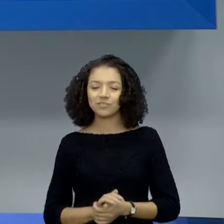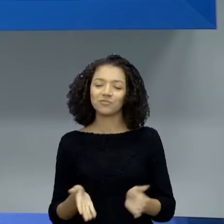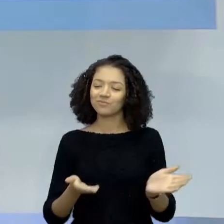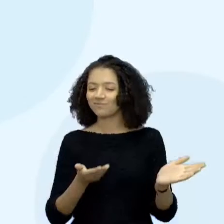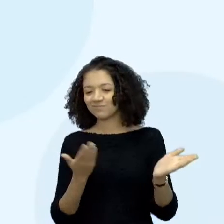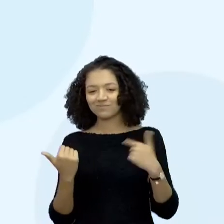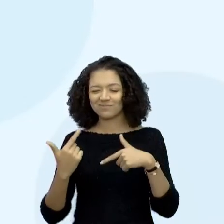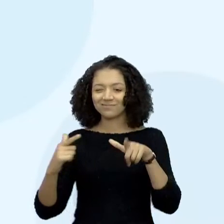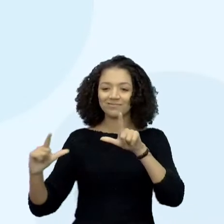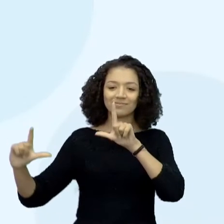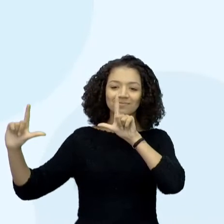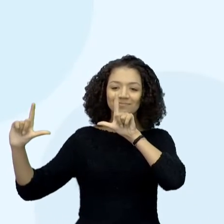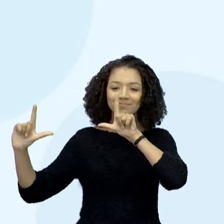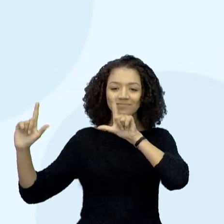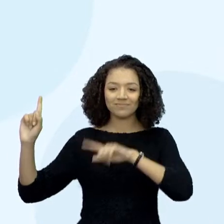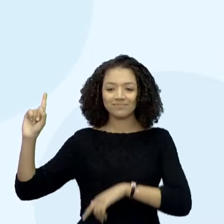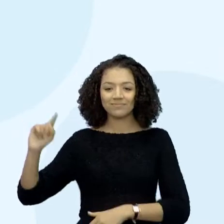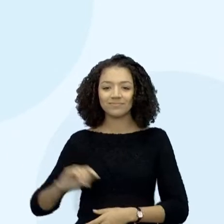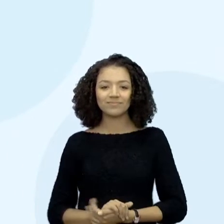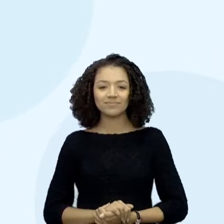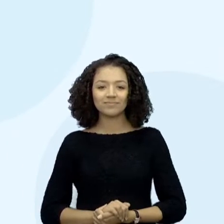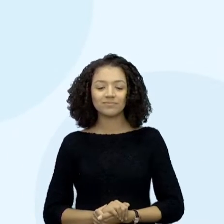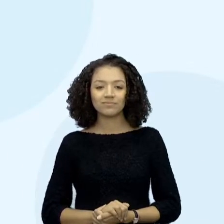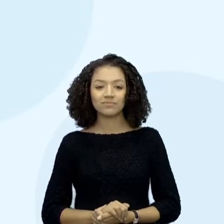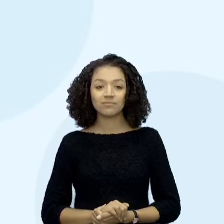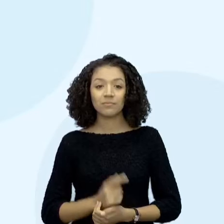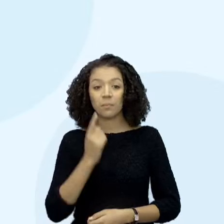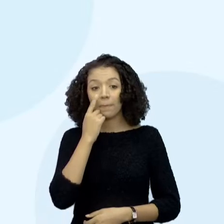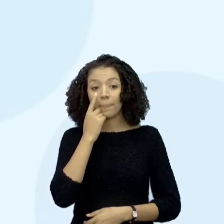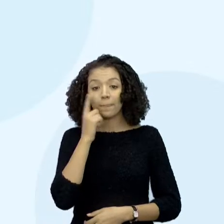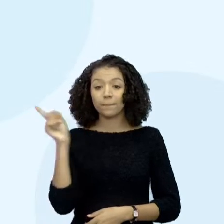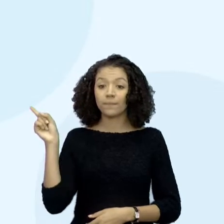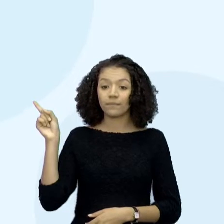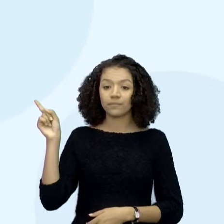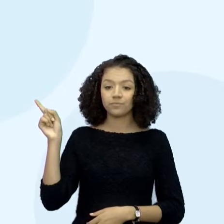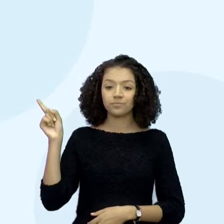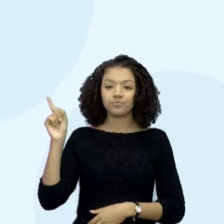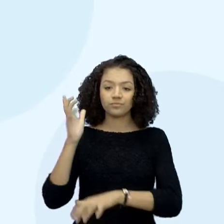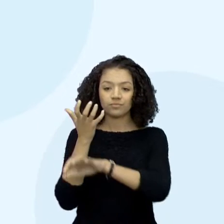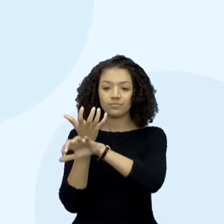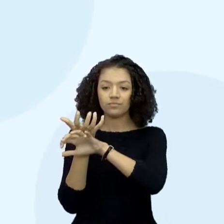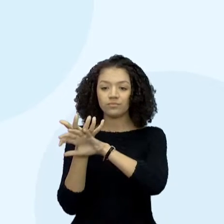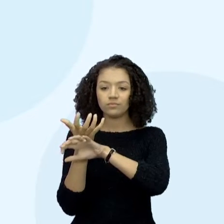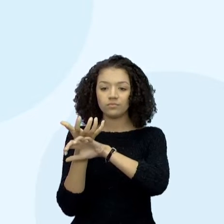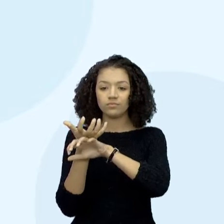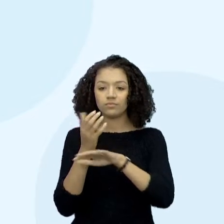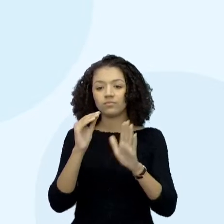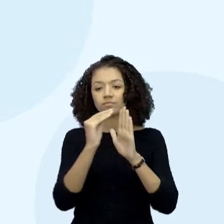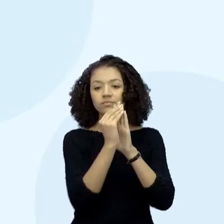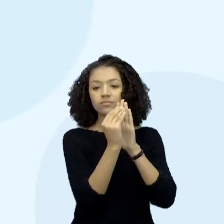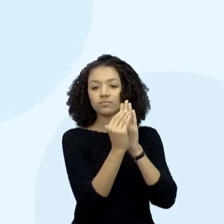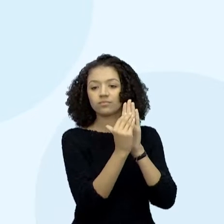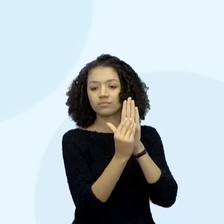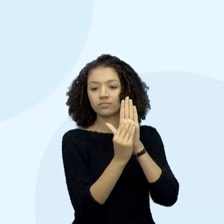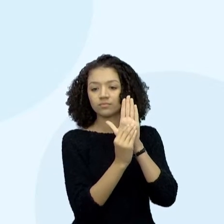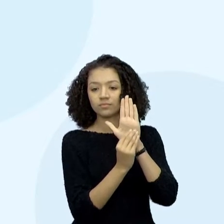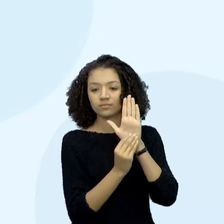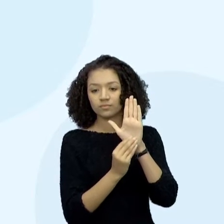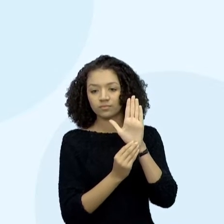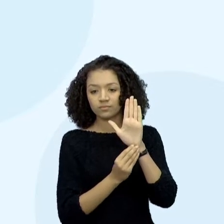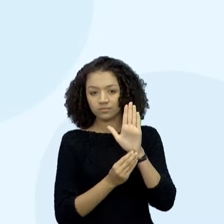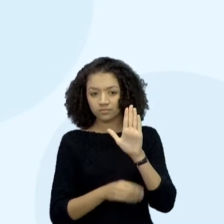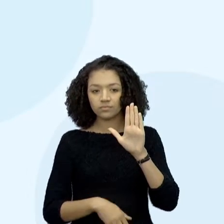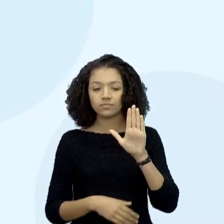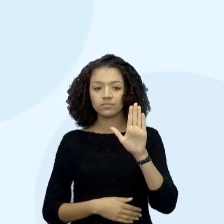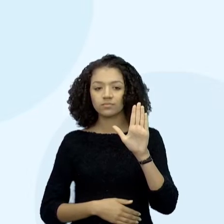tela mais uma vez. Aí, aqui a gente está mostrando, né, os componentes, né, que vocês trabalharam aí, né, ao longo